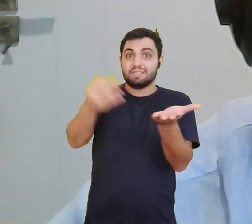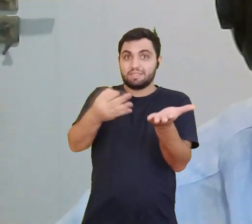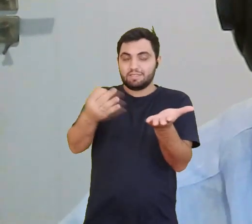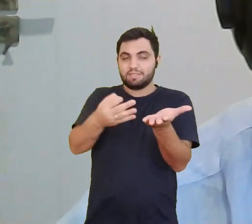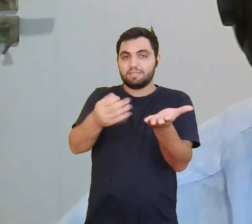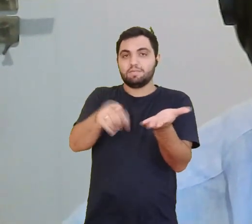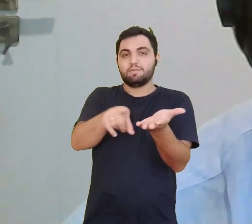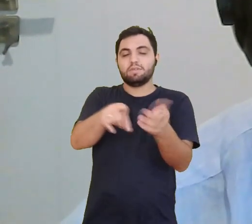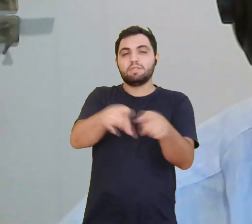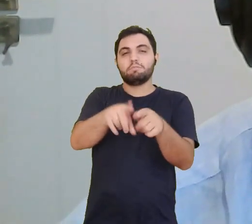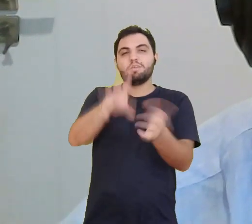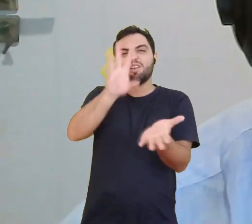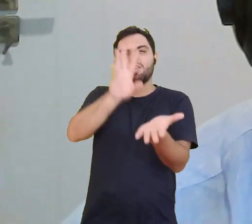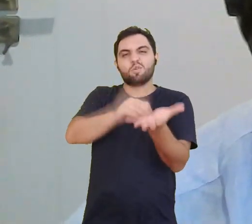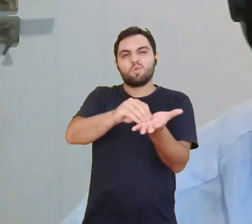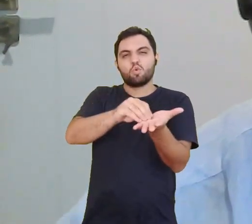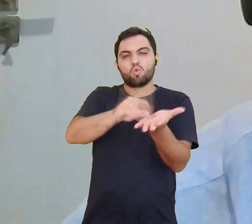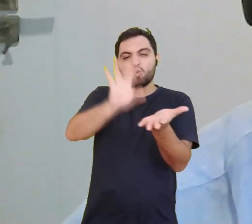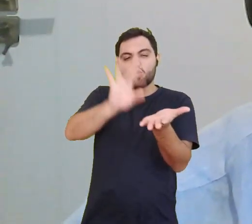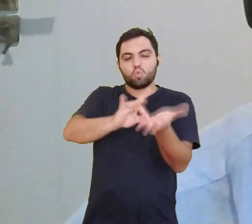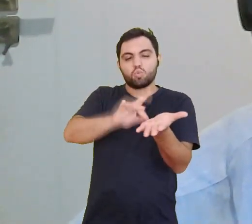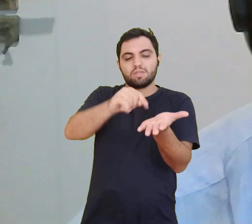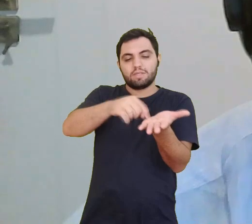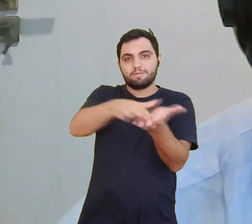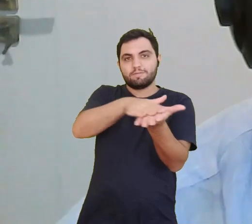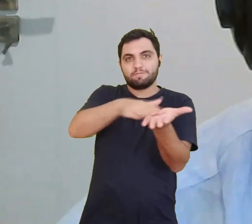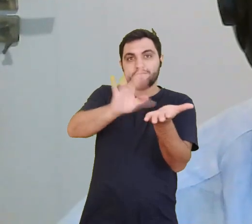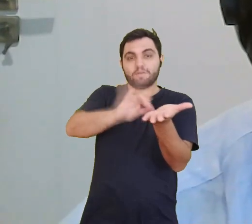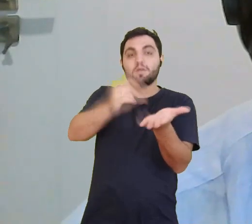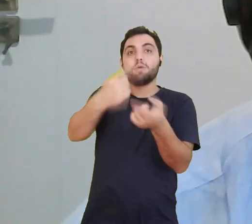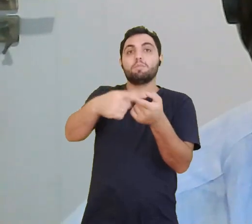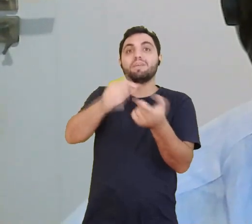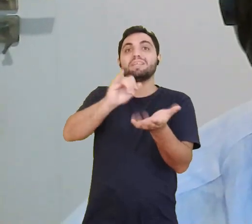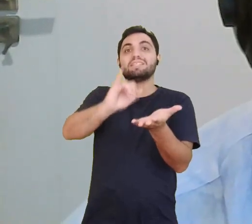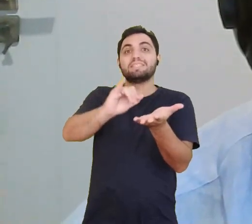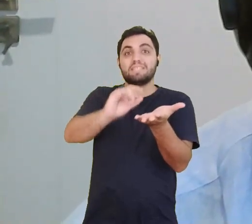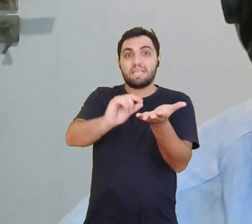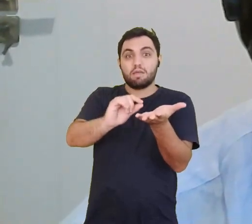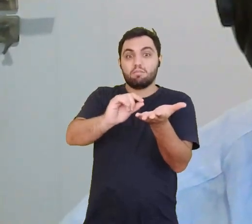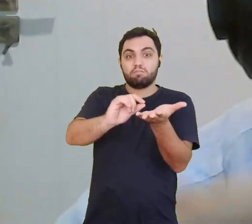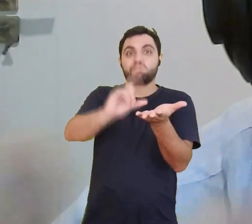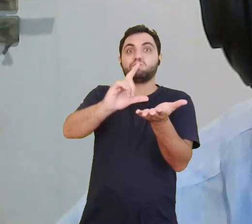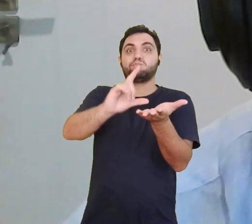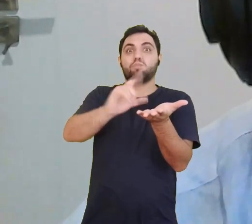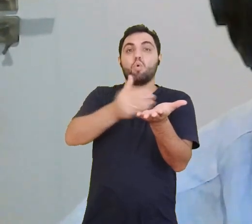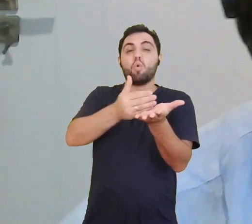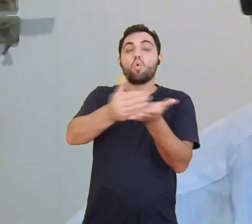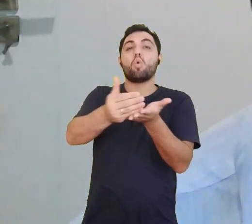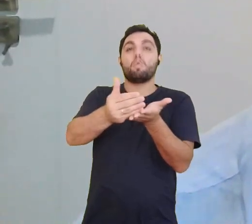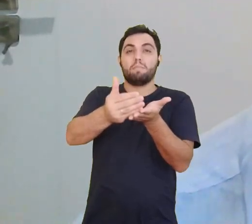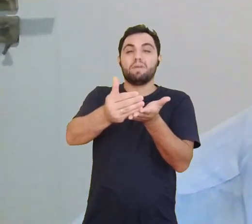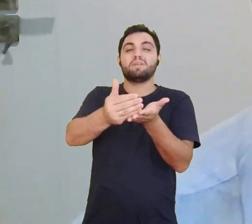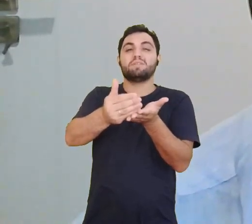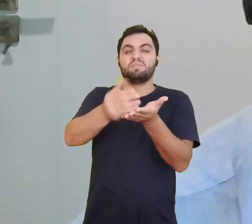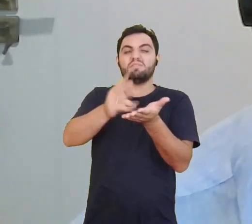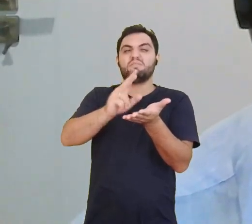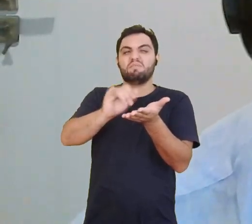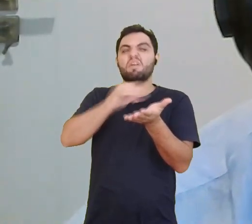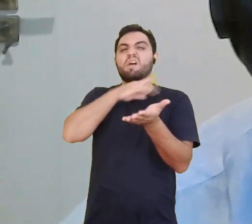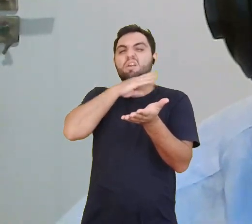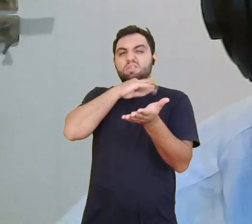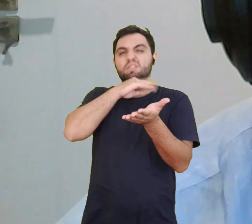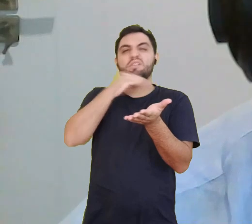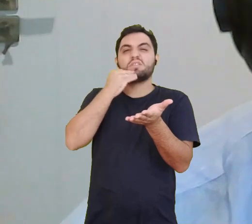bem grudadinha no chão. Se você deixar muito alta, o início da impressão vai ficar ruim, e a partir de um início de uma impressão